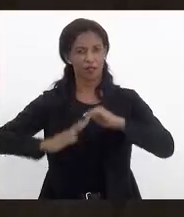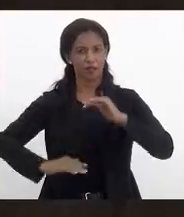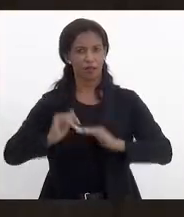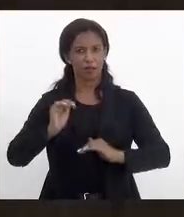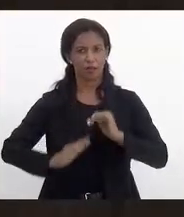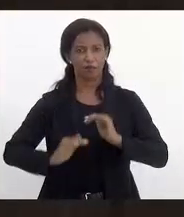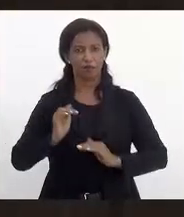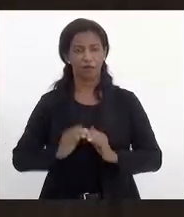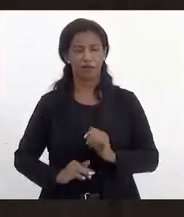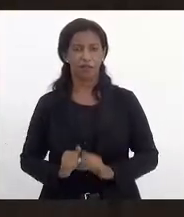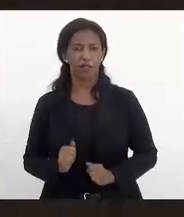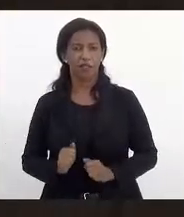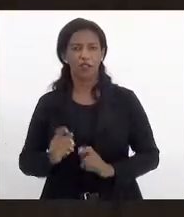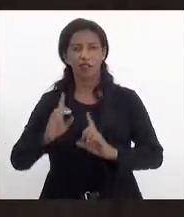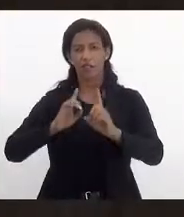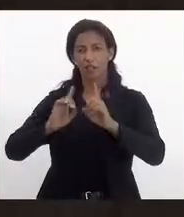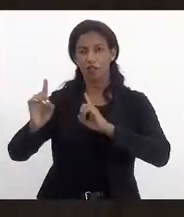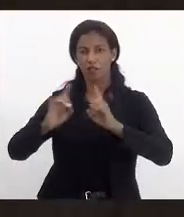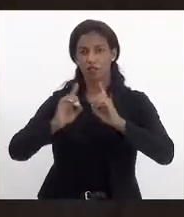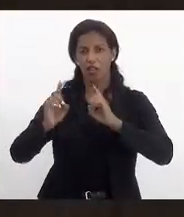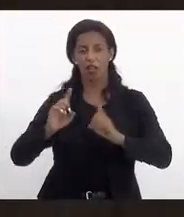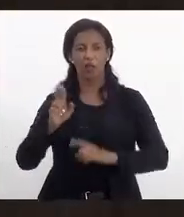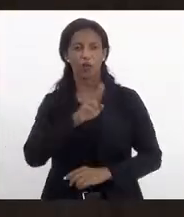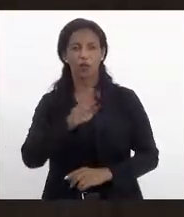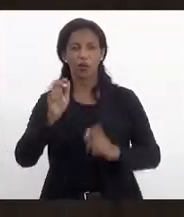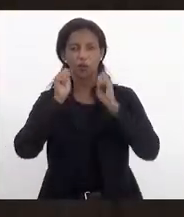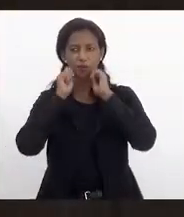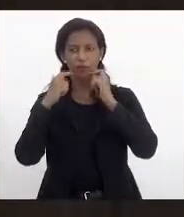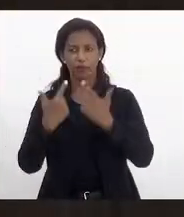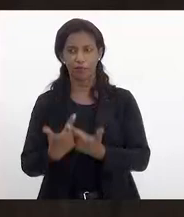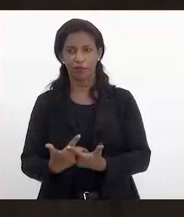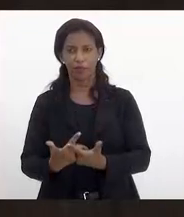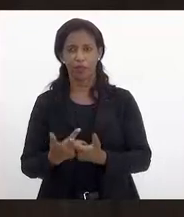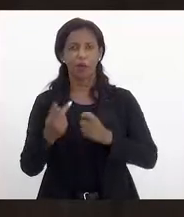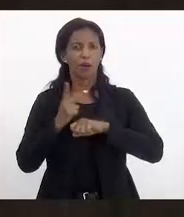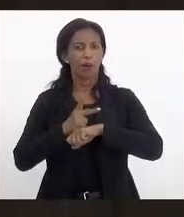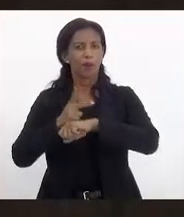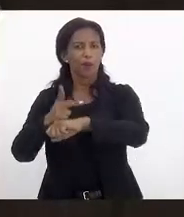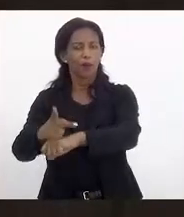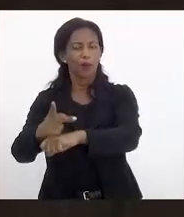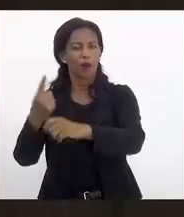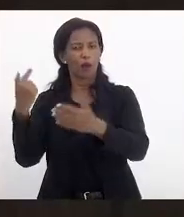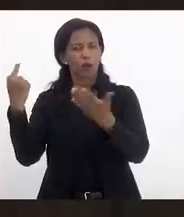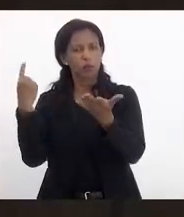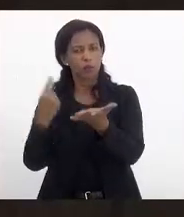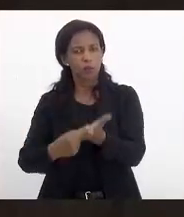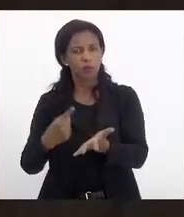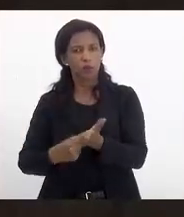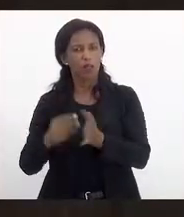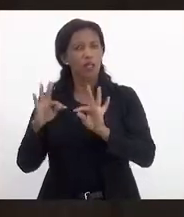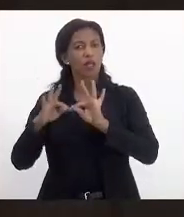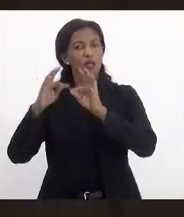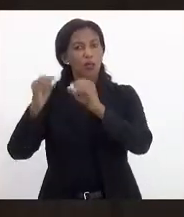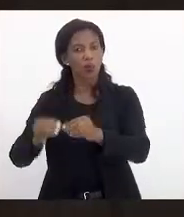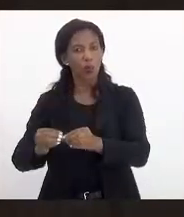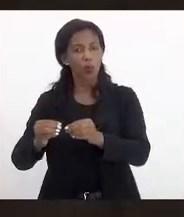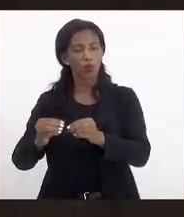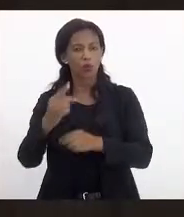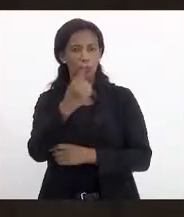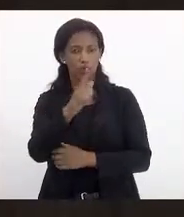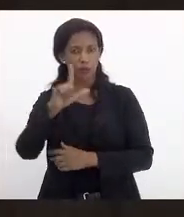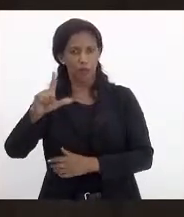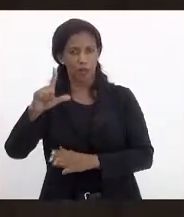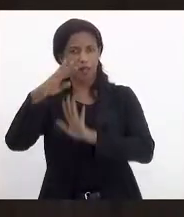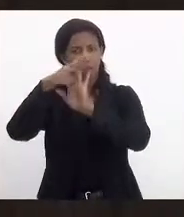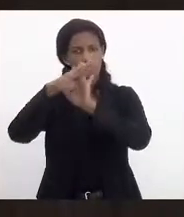ímpar de fazer interlocução em nome do Parlamento para a busca de um acordo em todos os projetos. Na